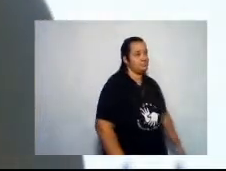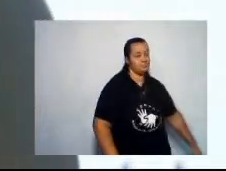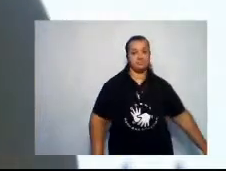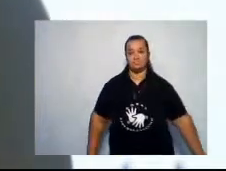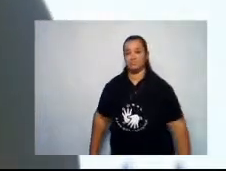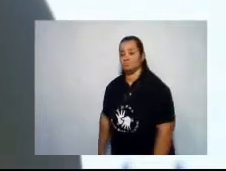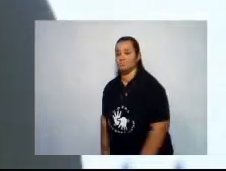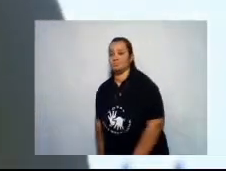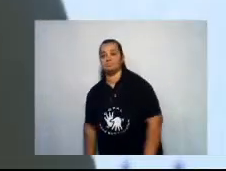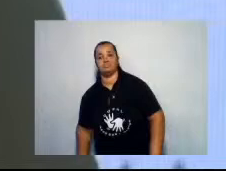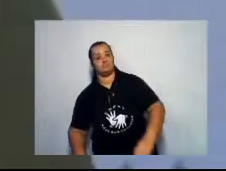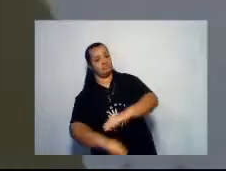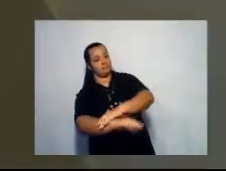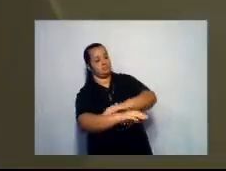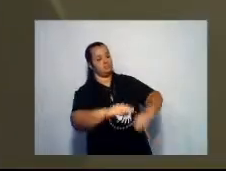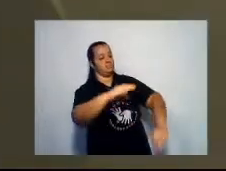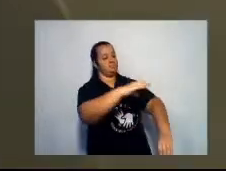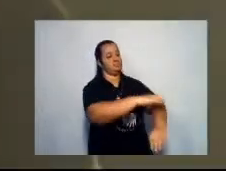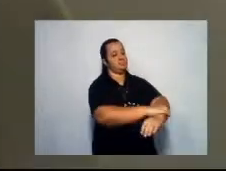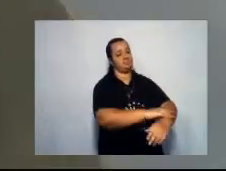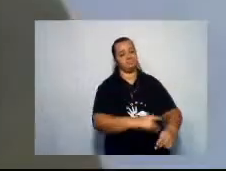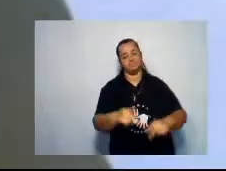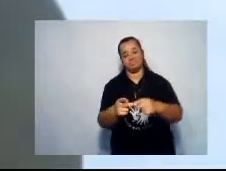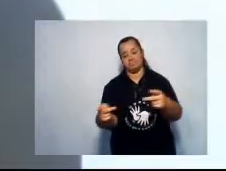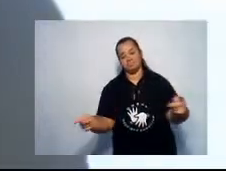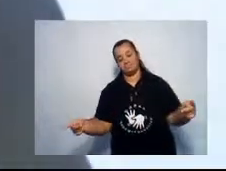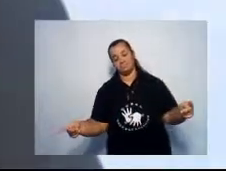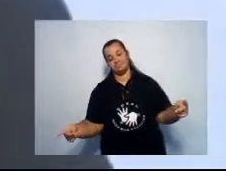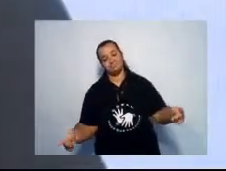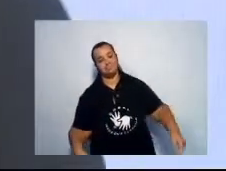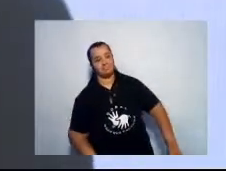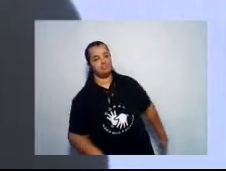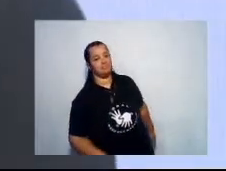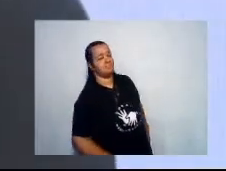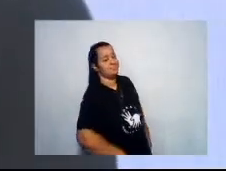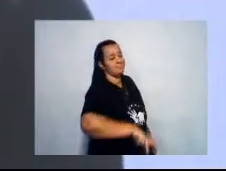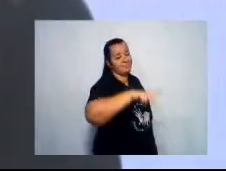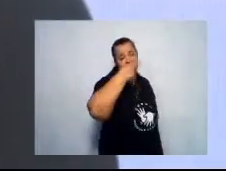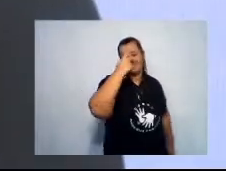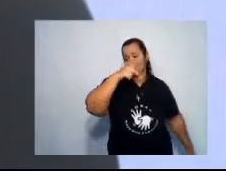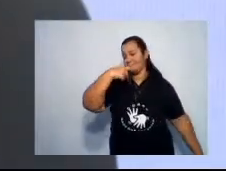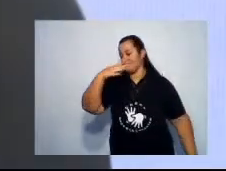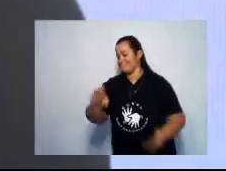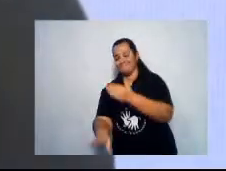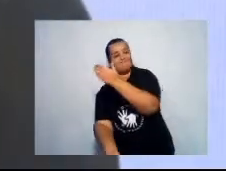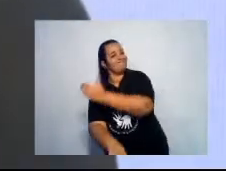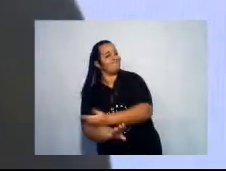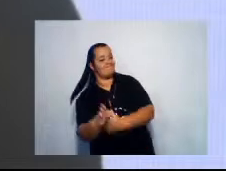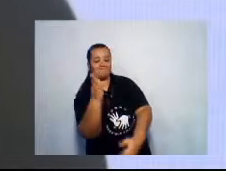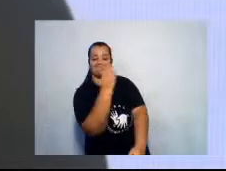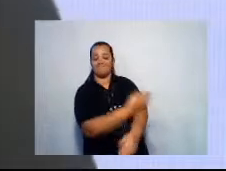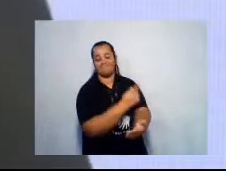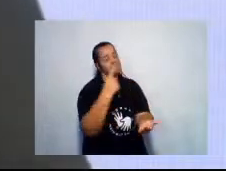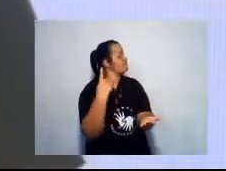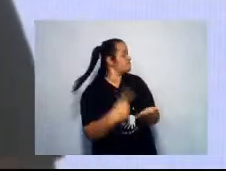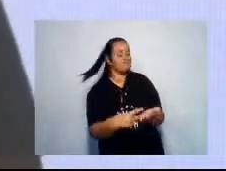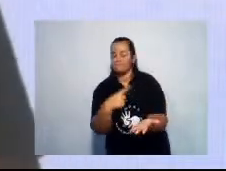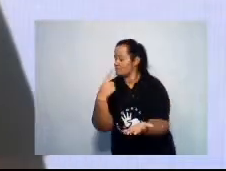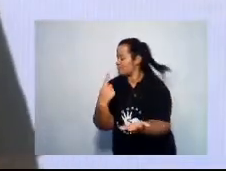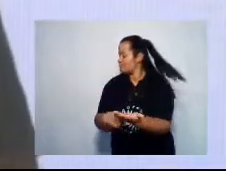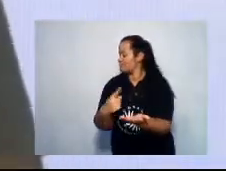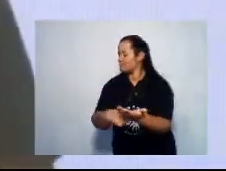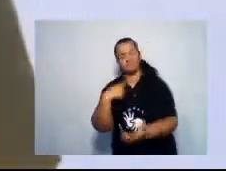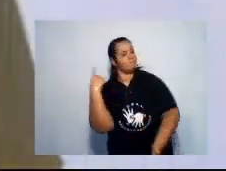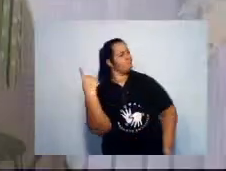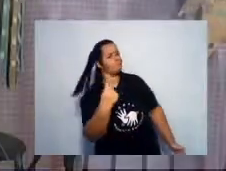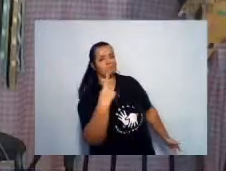fechado. Me deu um tênis de presente. Falou que a